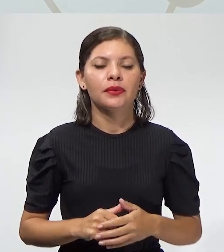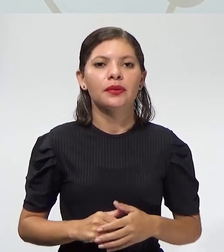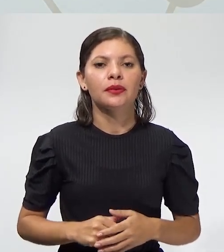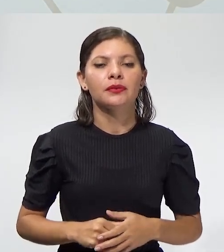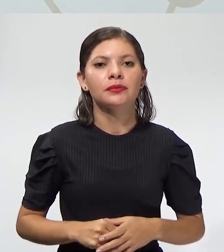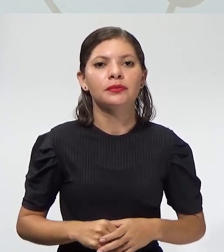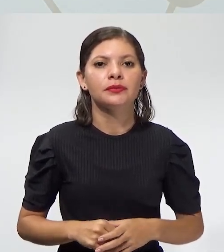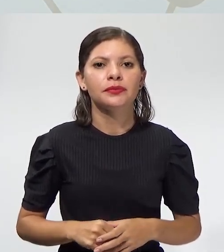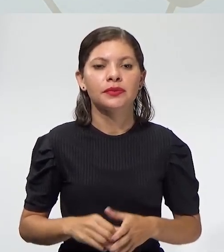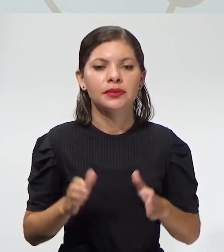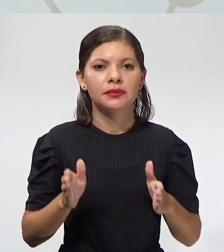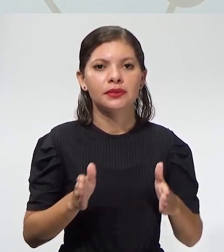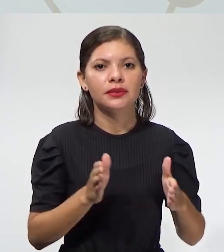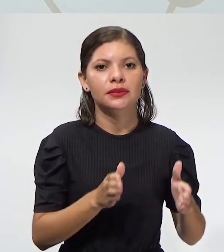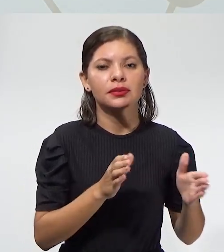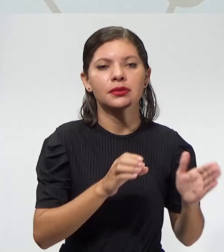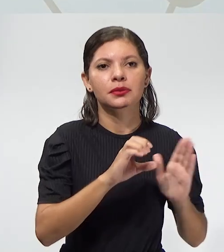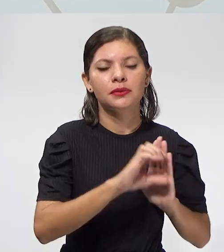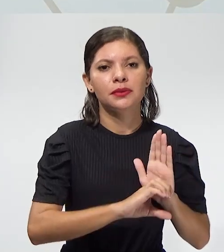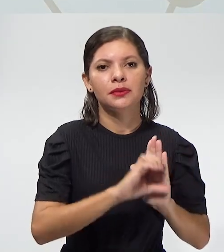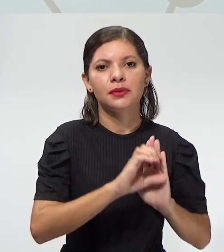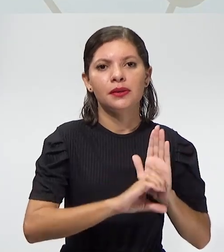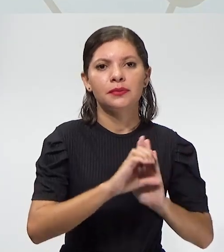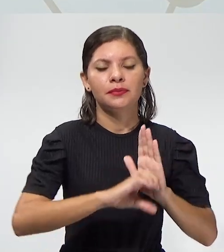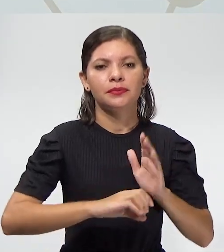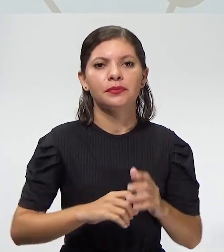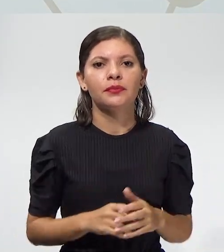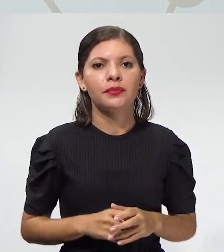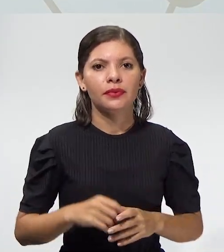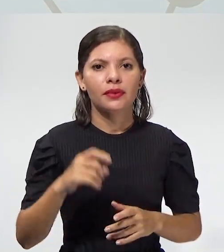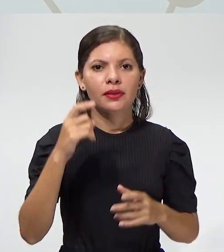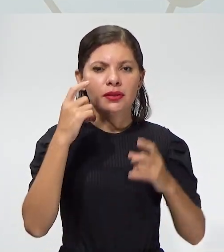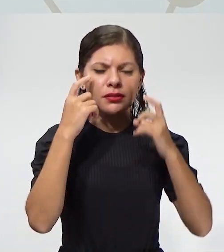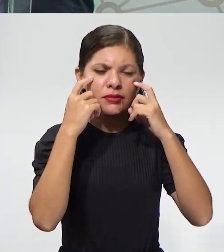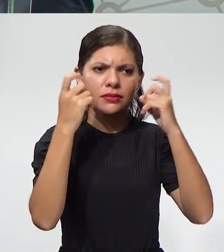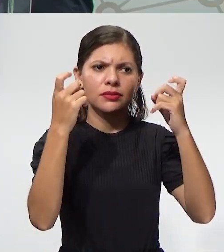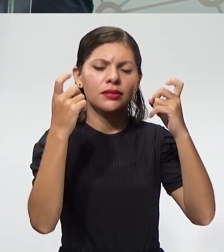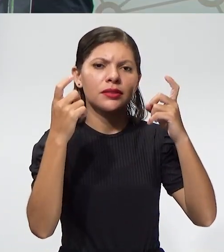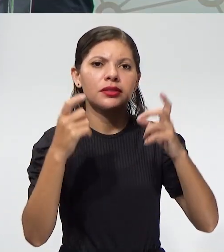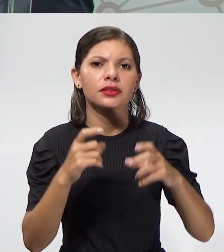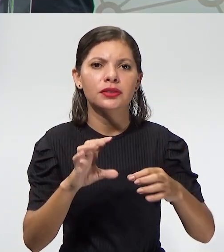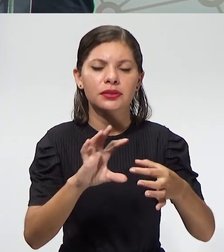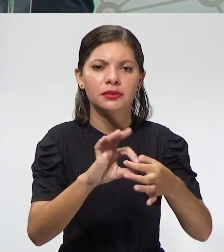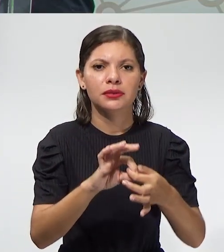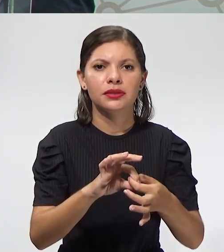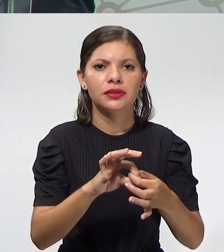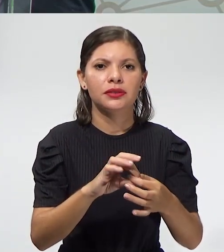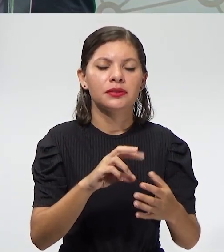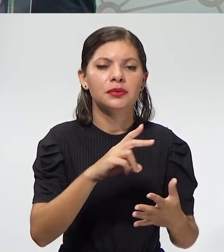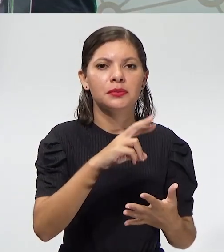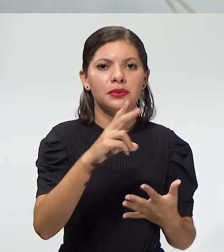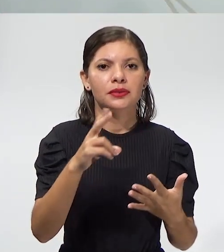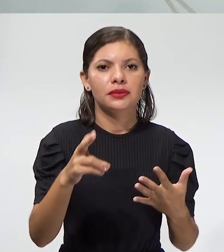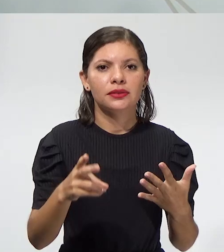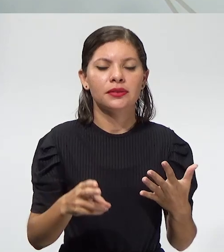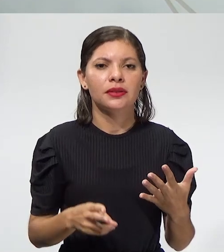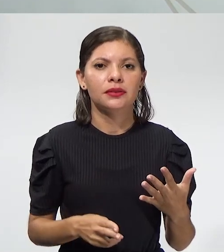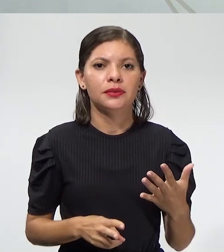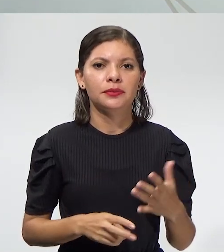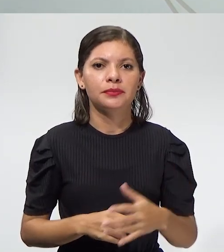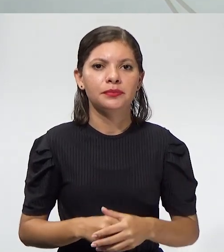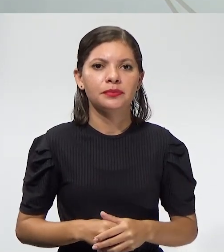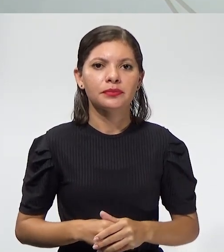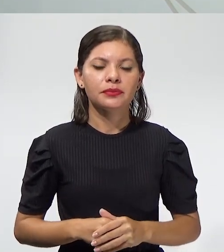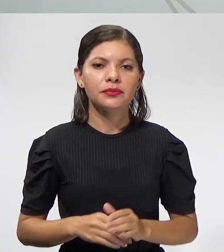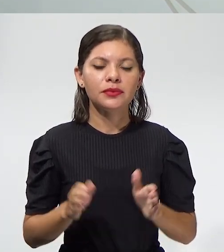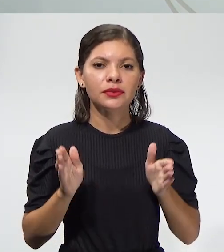a interdisciplinaridade dentro da nossa organização curricular. E é interessante dizer que mesmo nesse contexto a gente tem